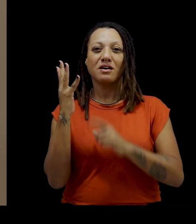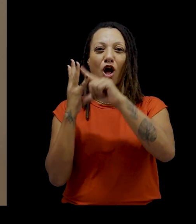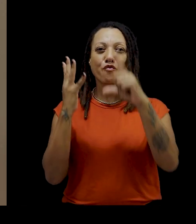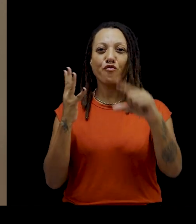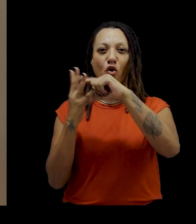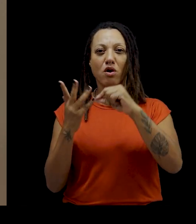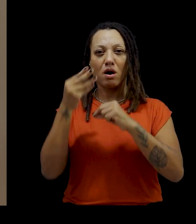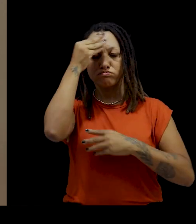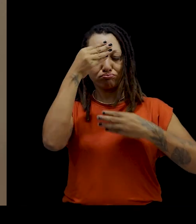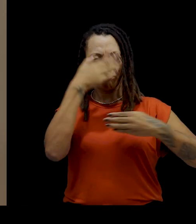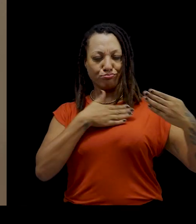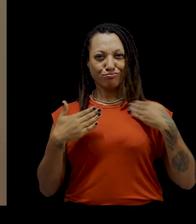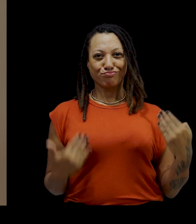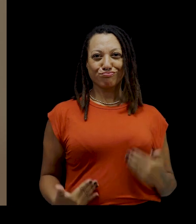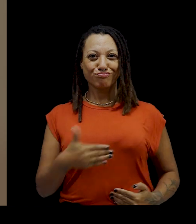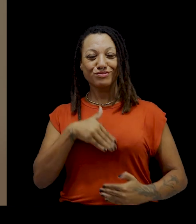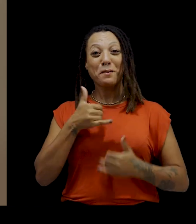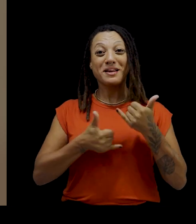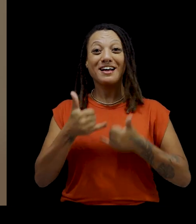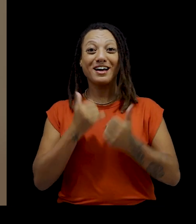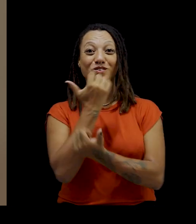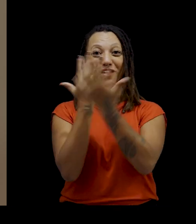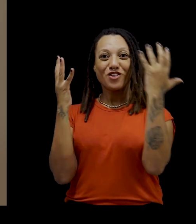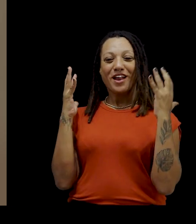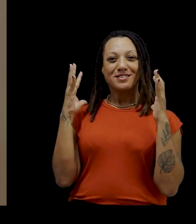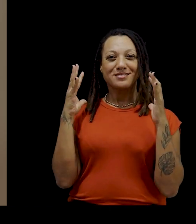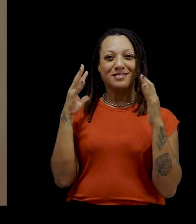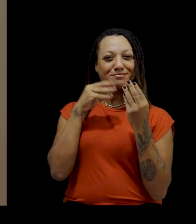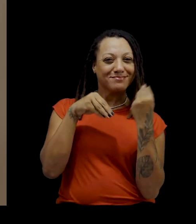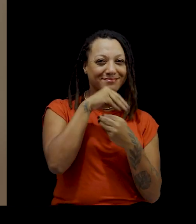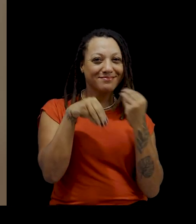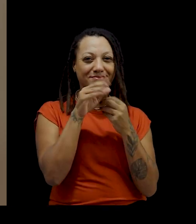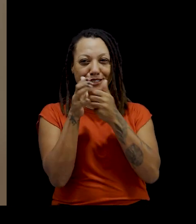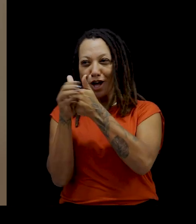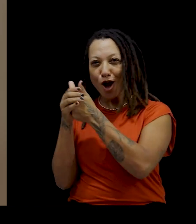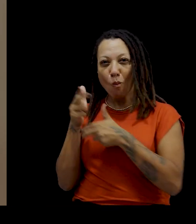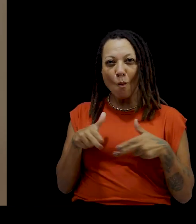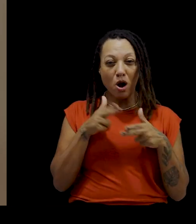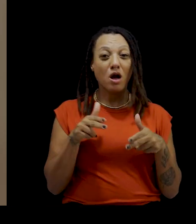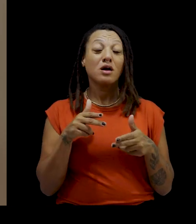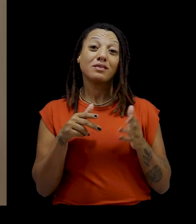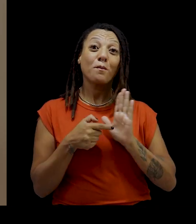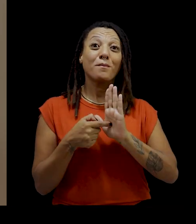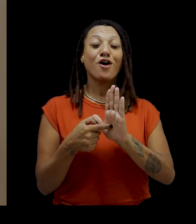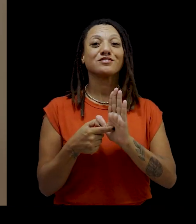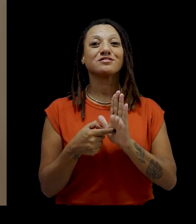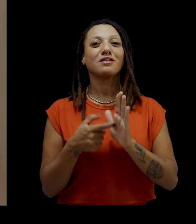e aí brincando na floresta. Então, de algum jeito, ela estava ali se misturando, se escondendo. Então, tem essa